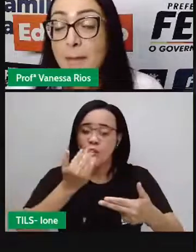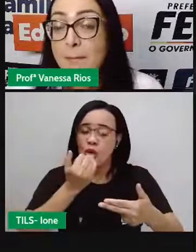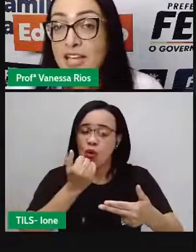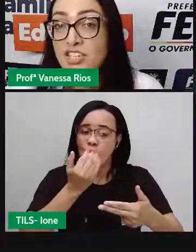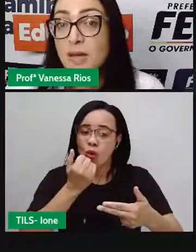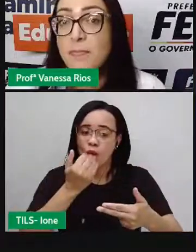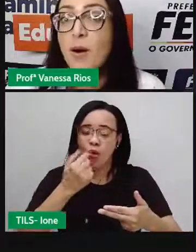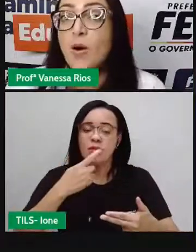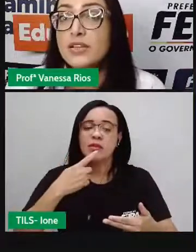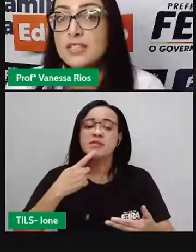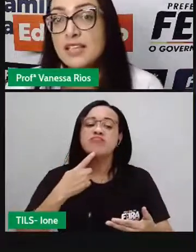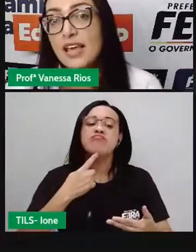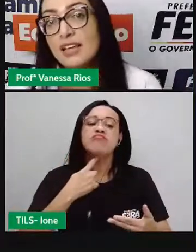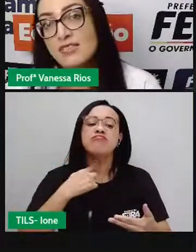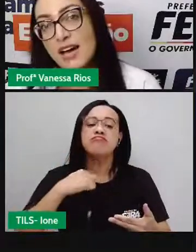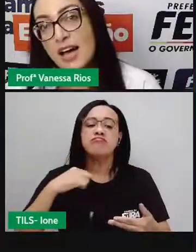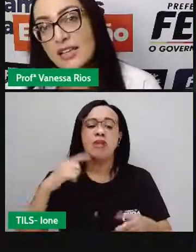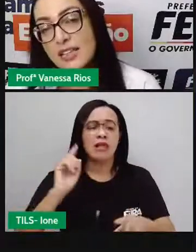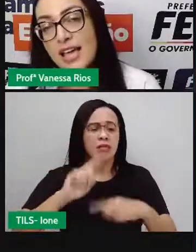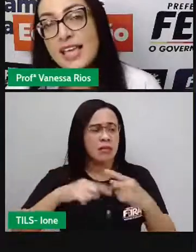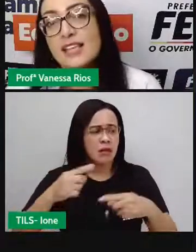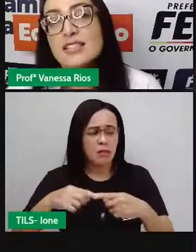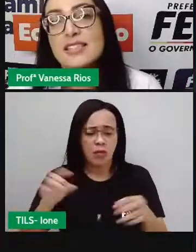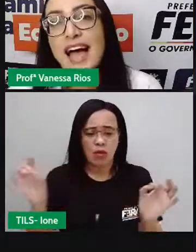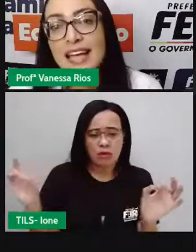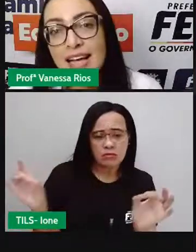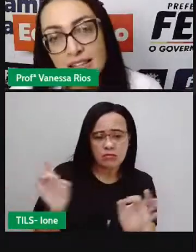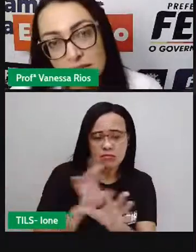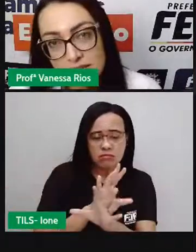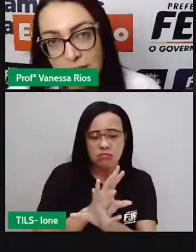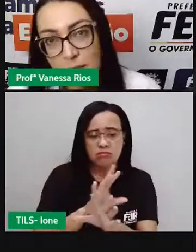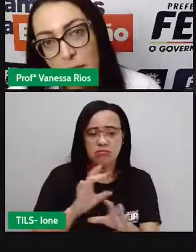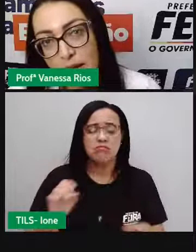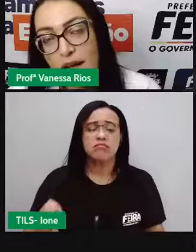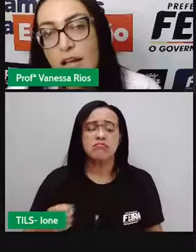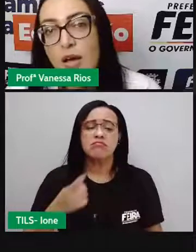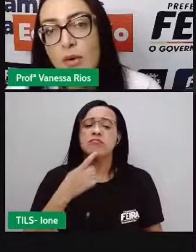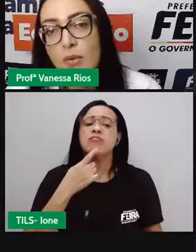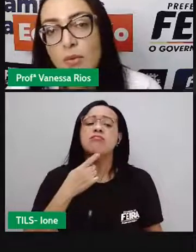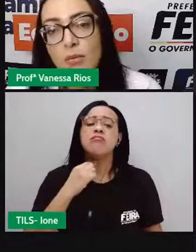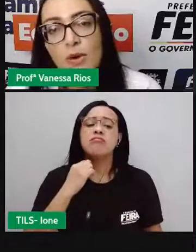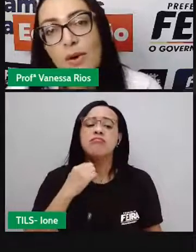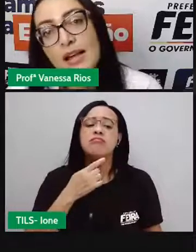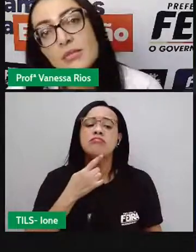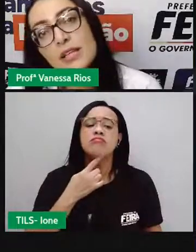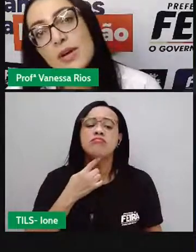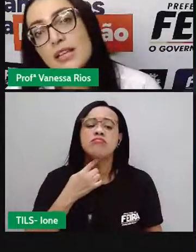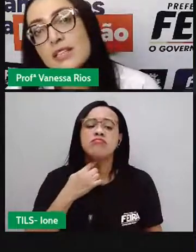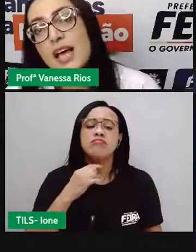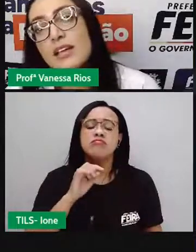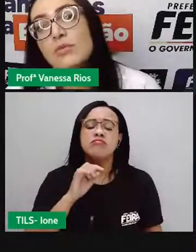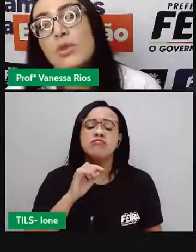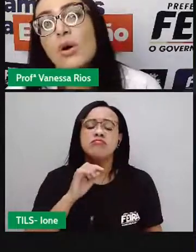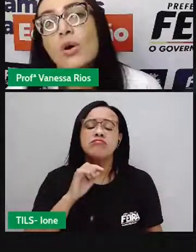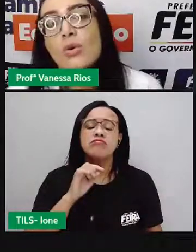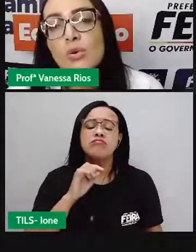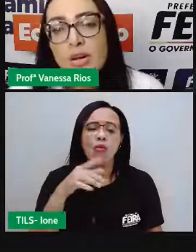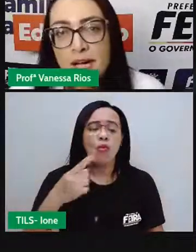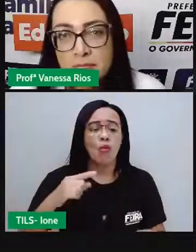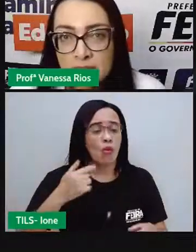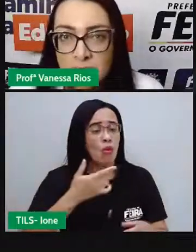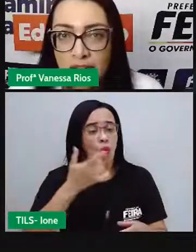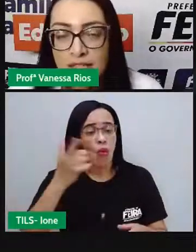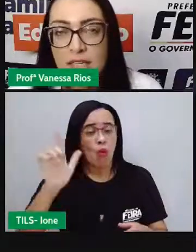alimentar. Mas depois que ele vai, né, que ele sai da nossa boca, o alimento ele segue um